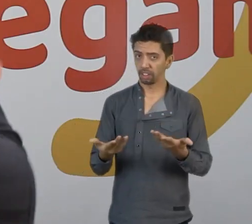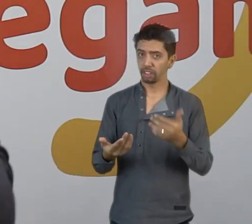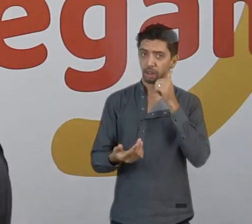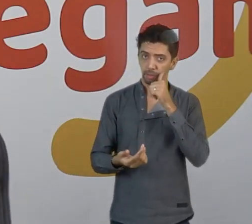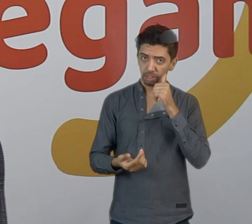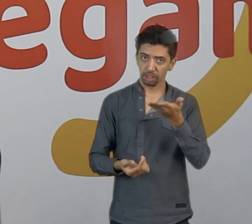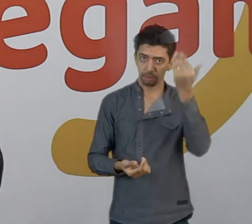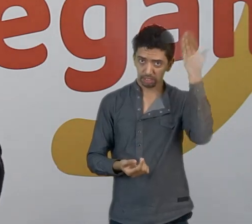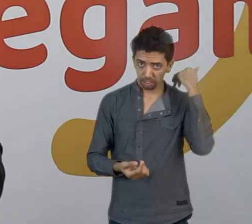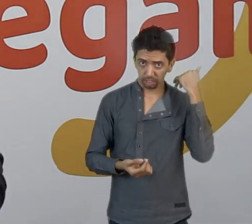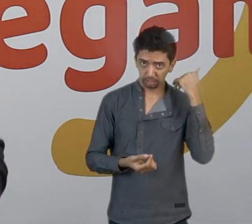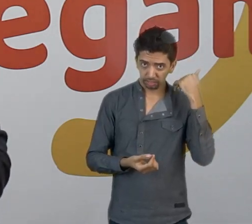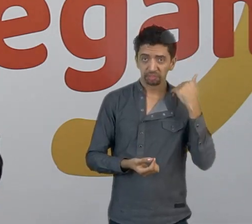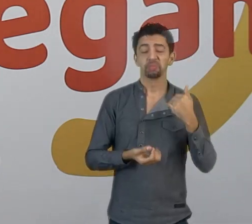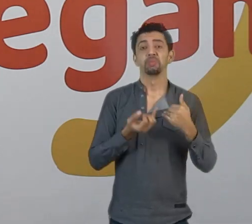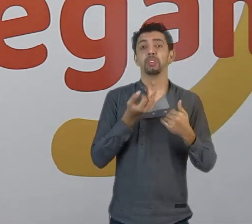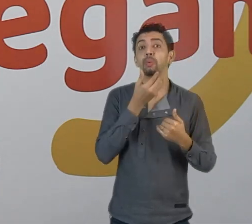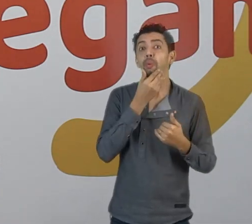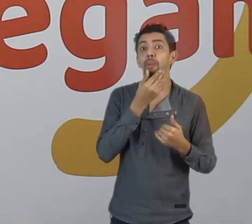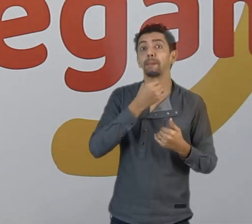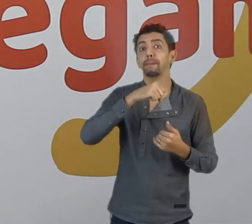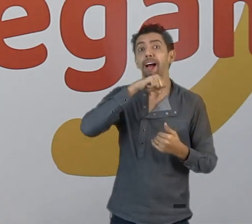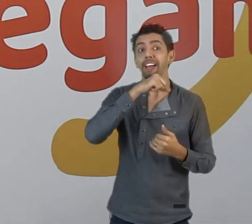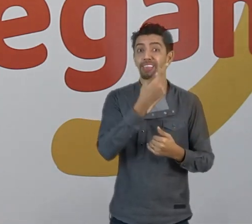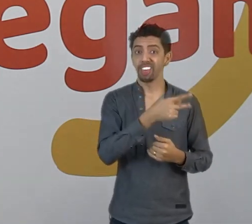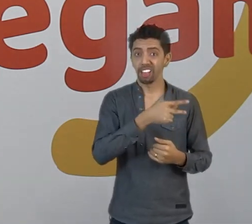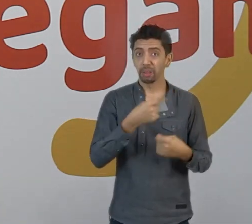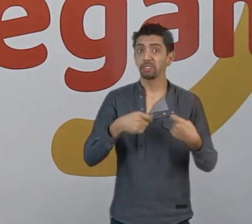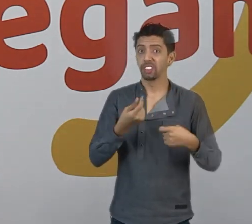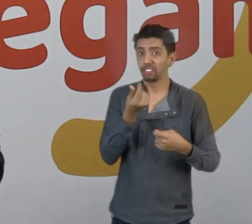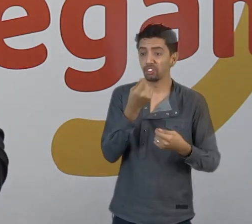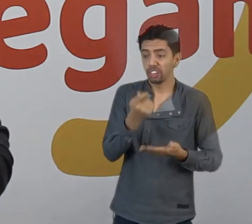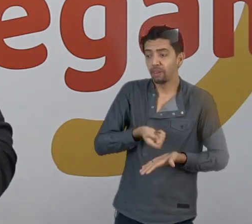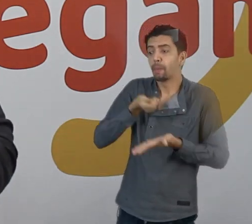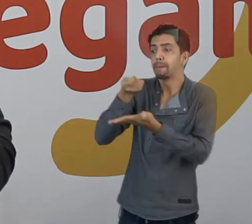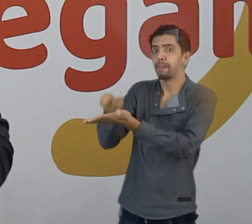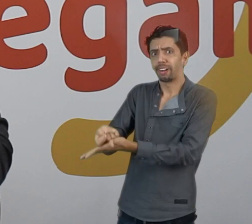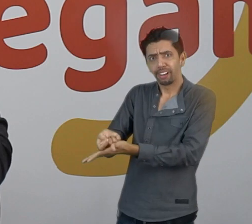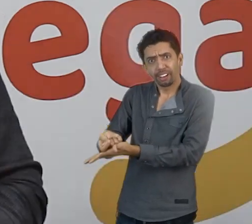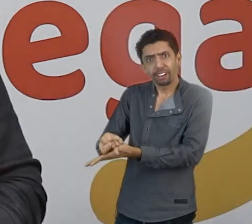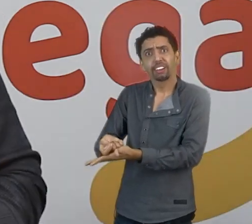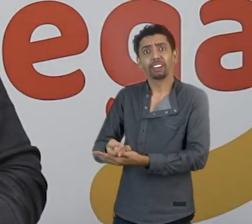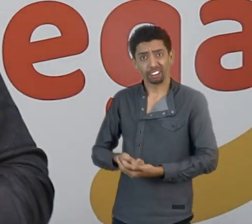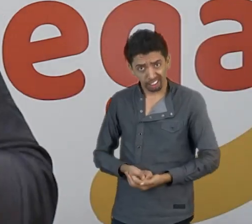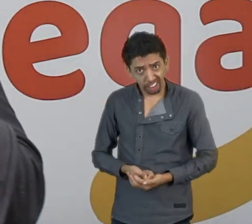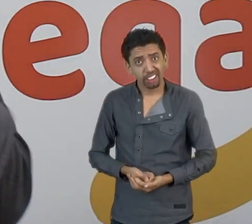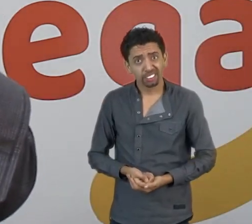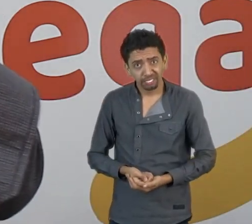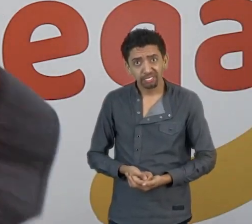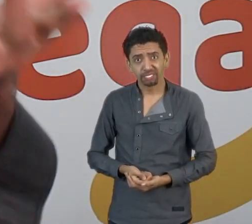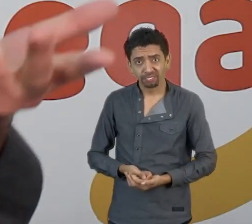Ou seja a mulher para se casar o pai desta mulher tinha que dar um lote